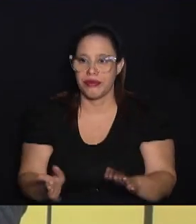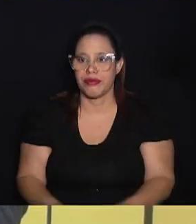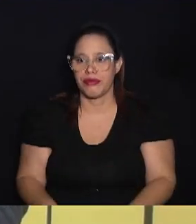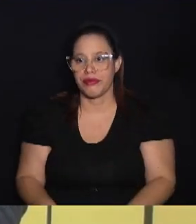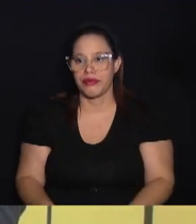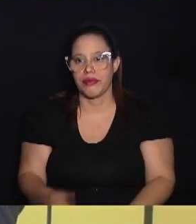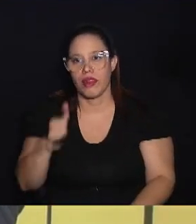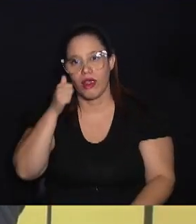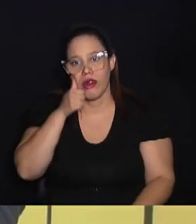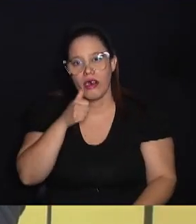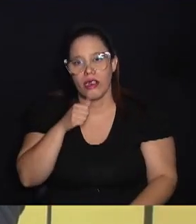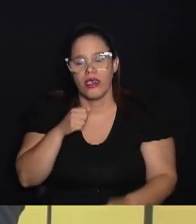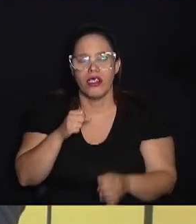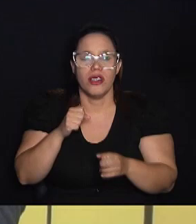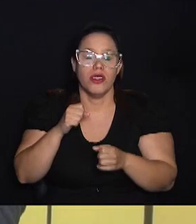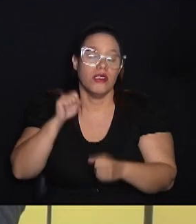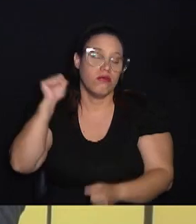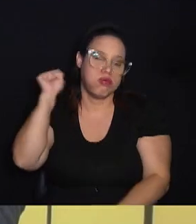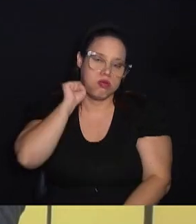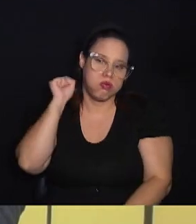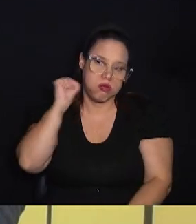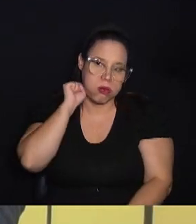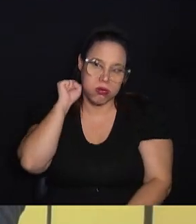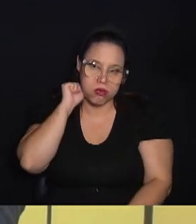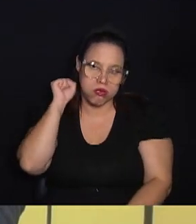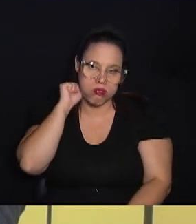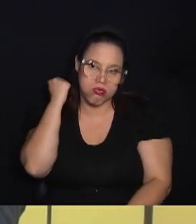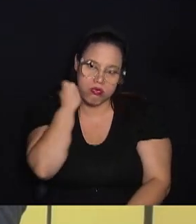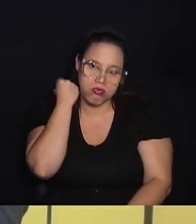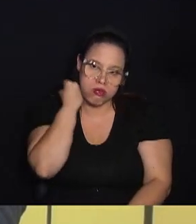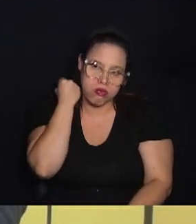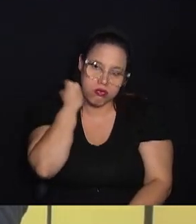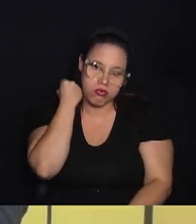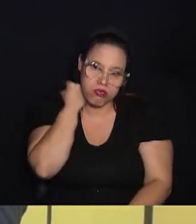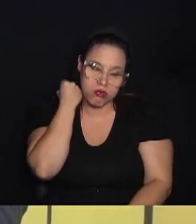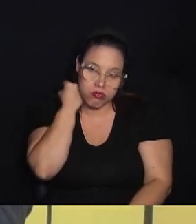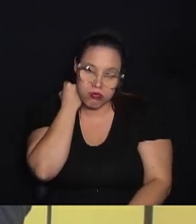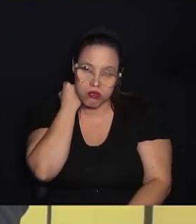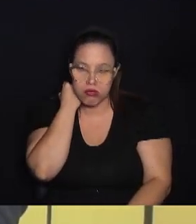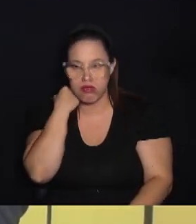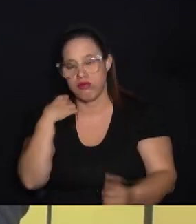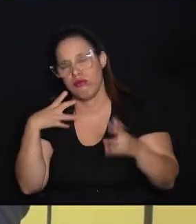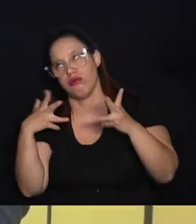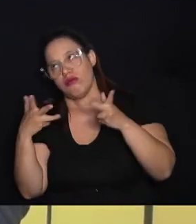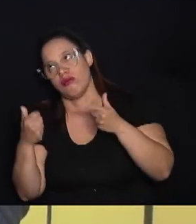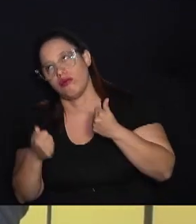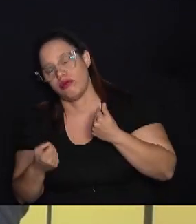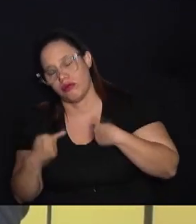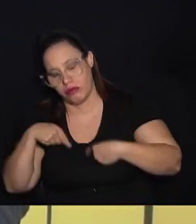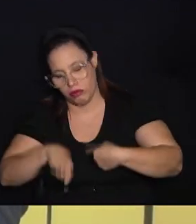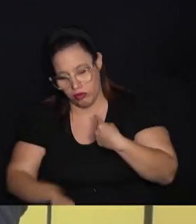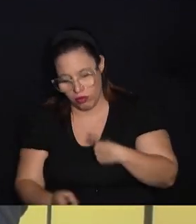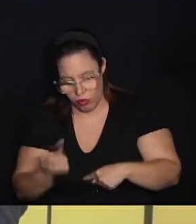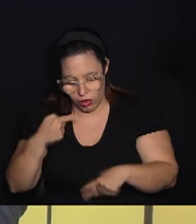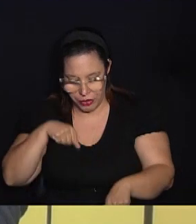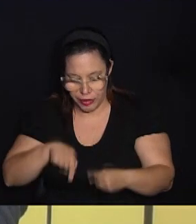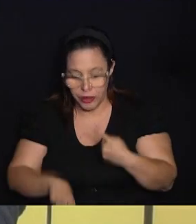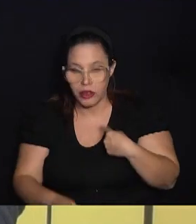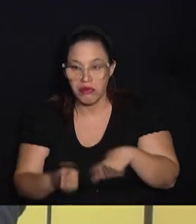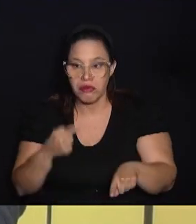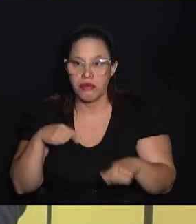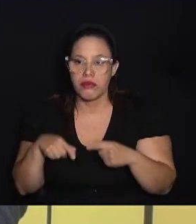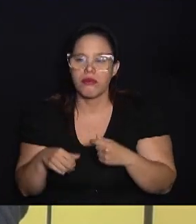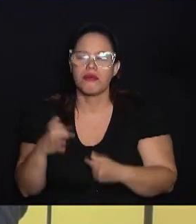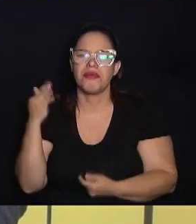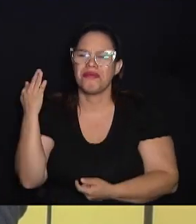acaba tendo muito stress né tem toda uma ah repercussão sistêmica muito grande por conta da